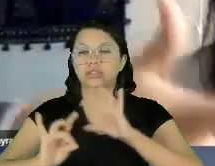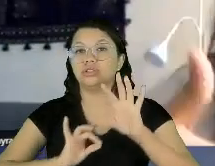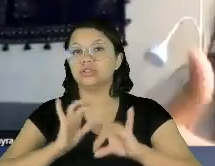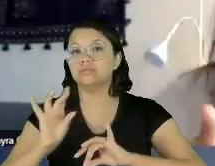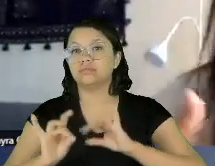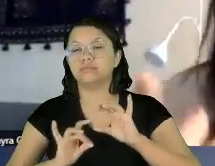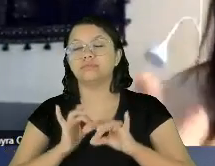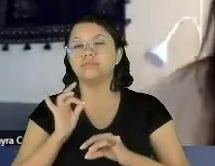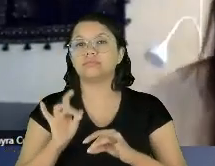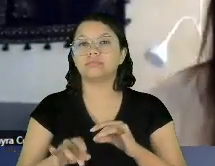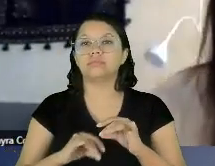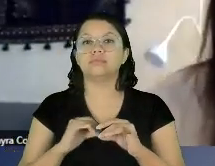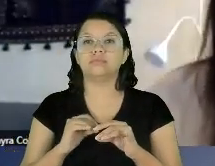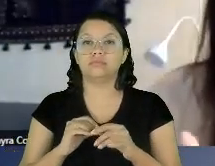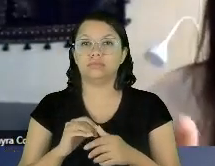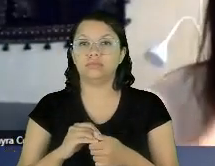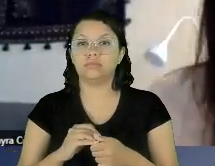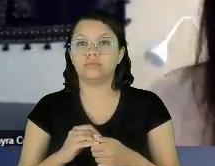seletiva como